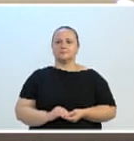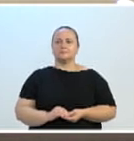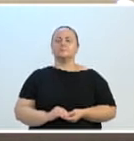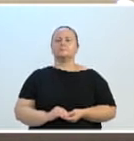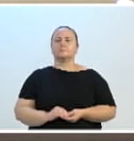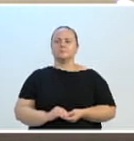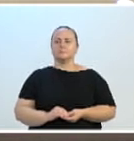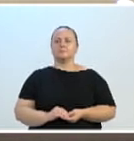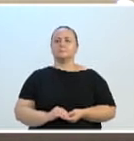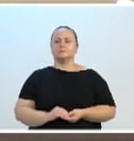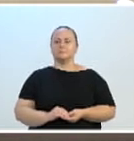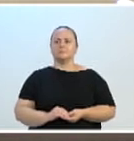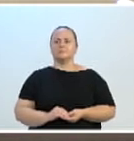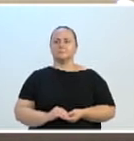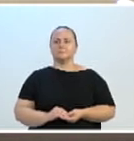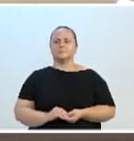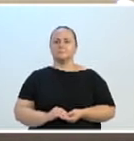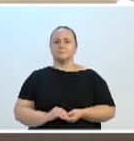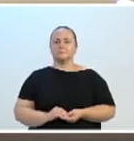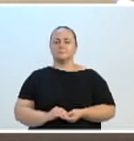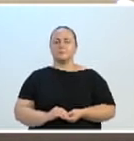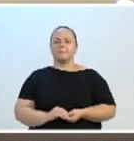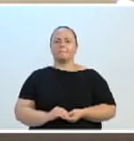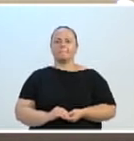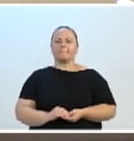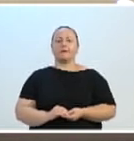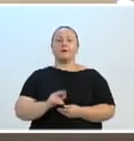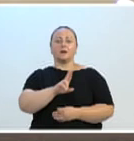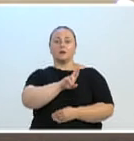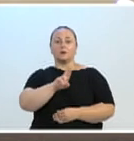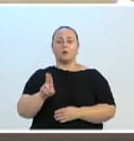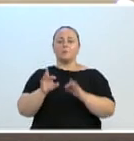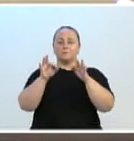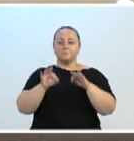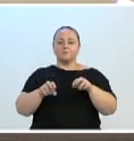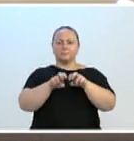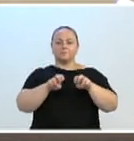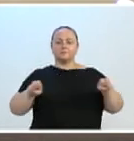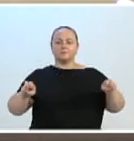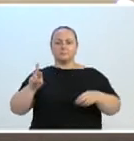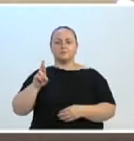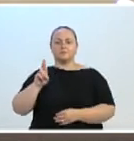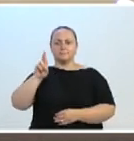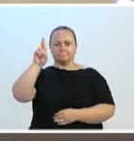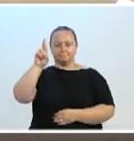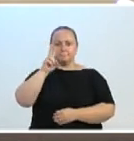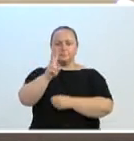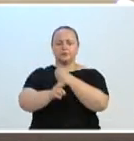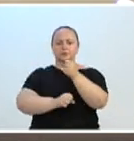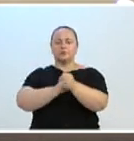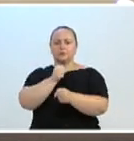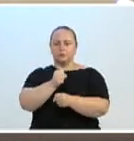Relato mais uma vez os nomes dos eleitos aos cargos da mesa diretora para o biênio